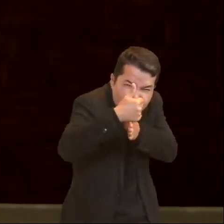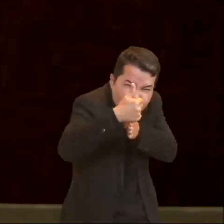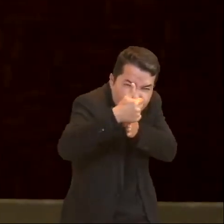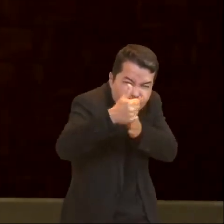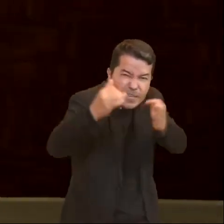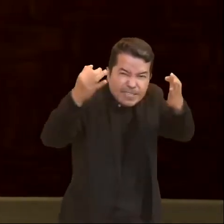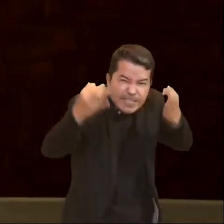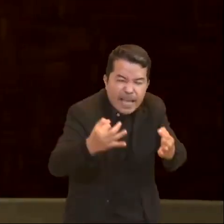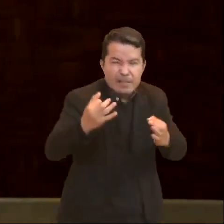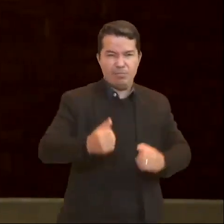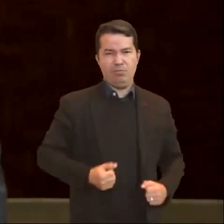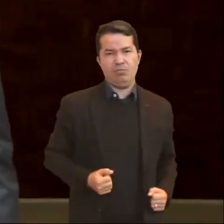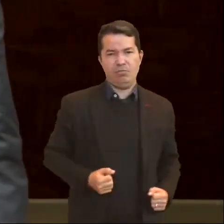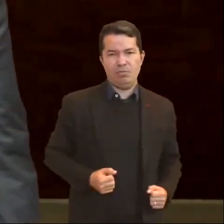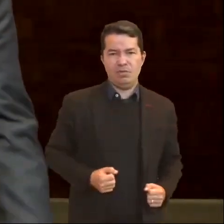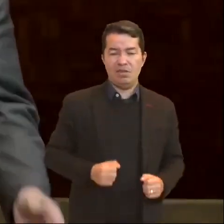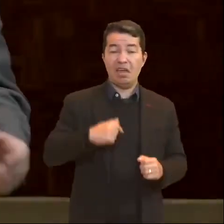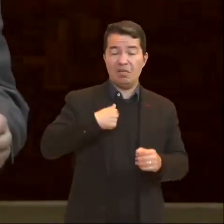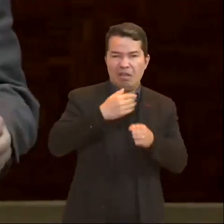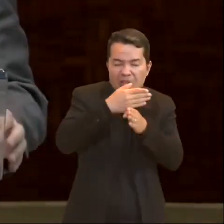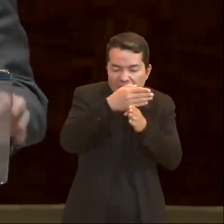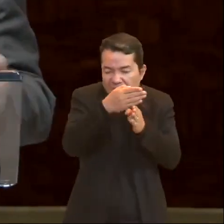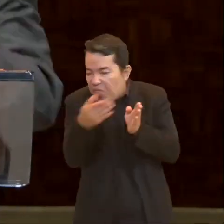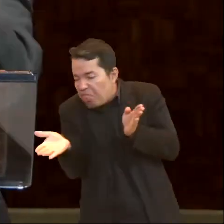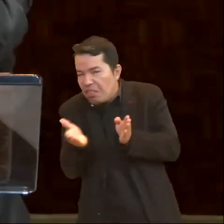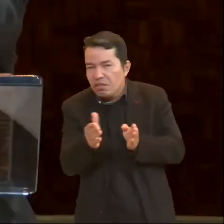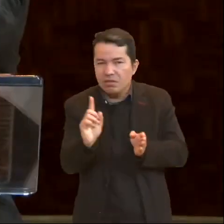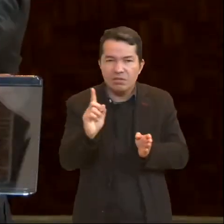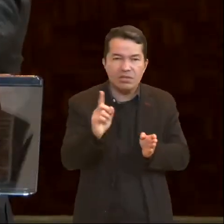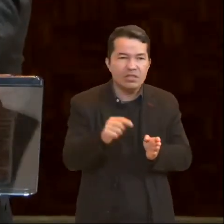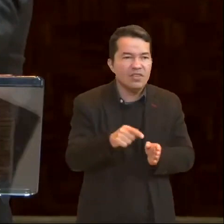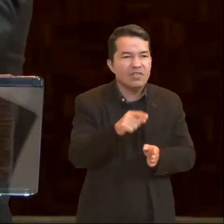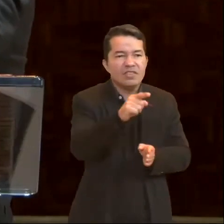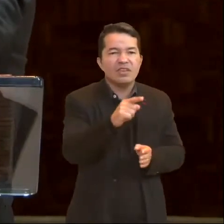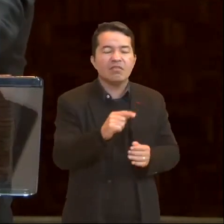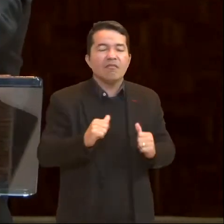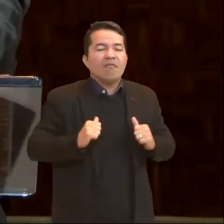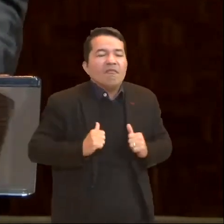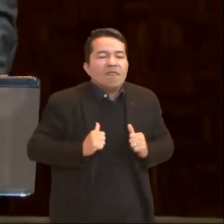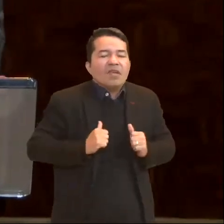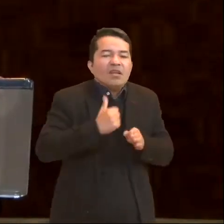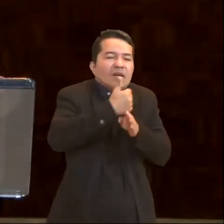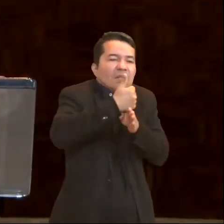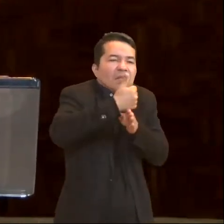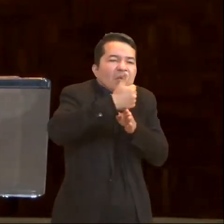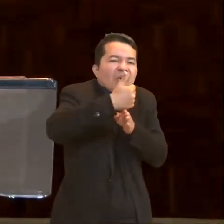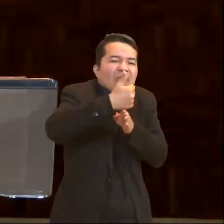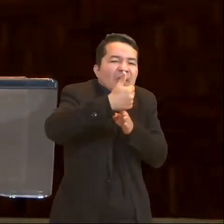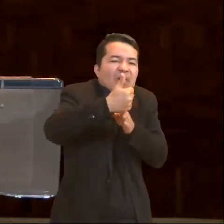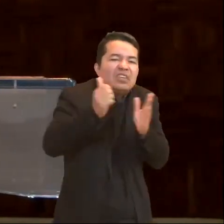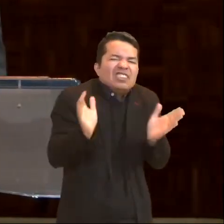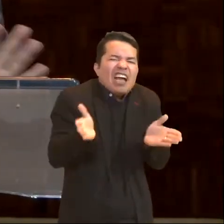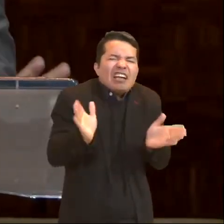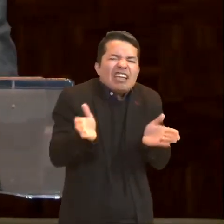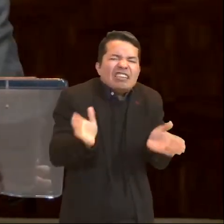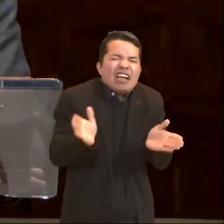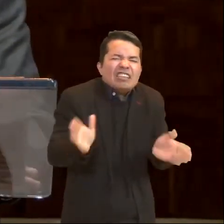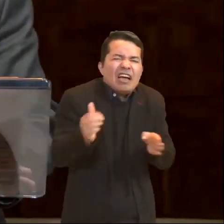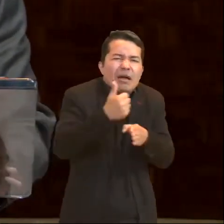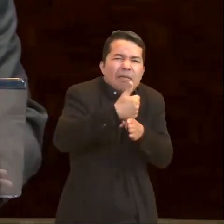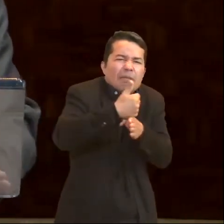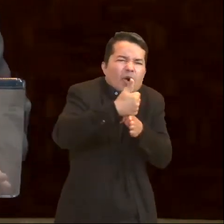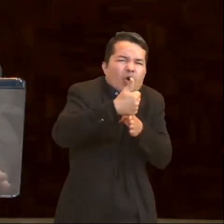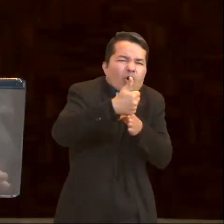tem, tá? Então diz aí: não se conforme com a moral que você tem, que você já